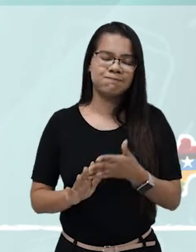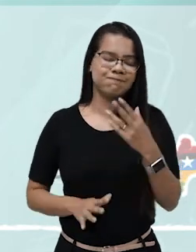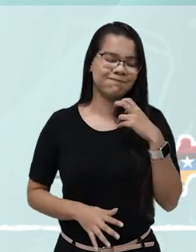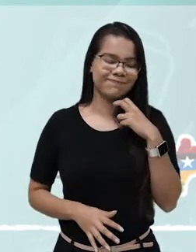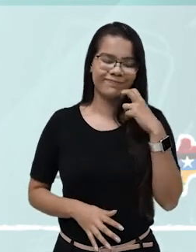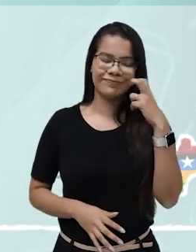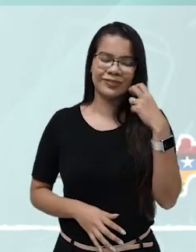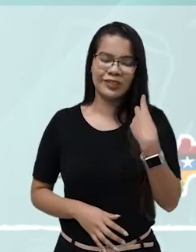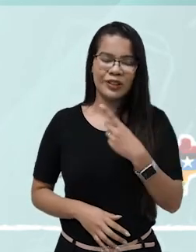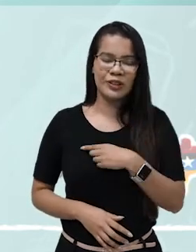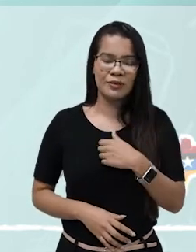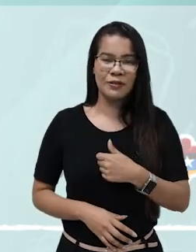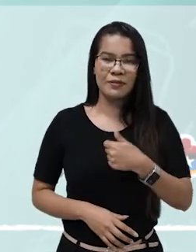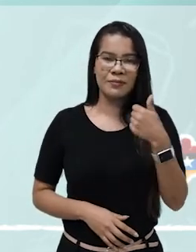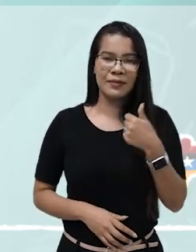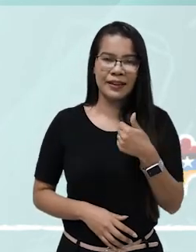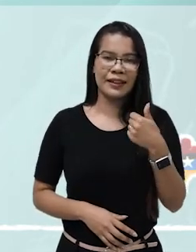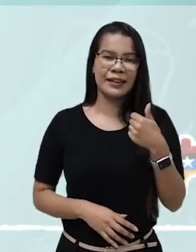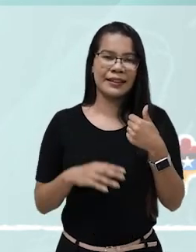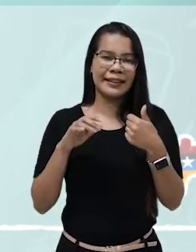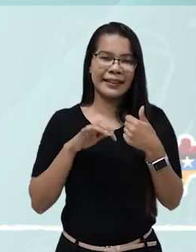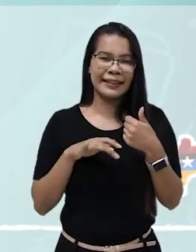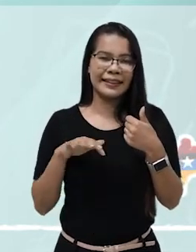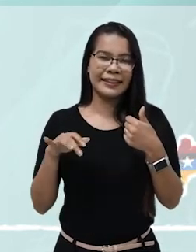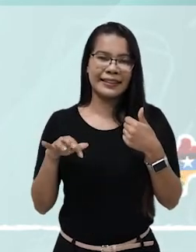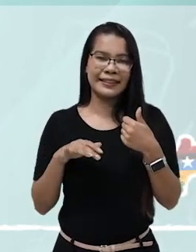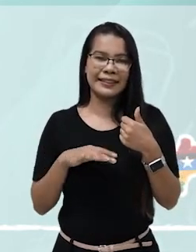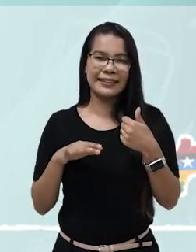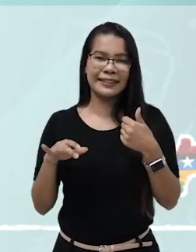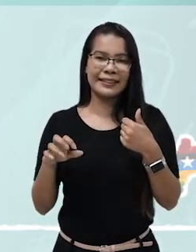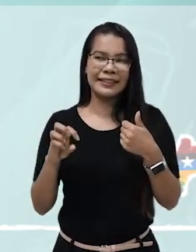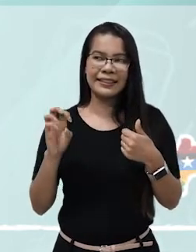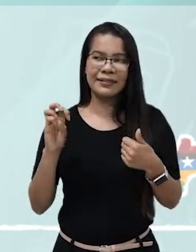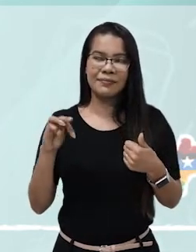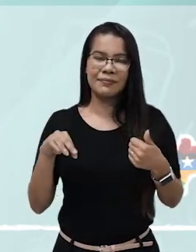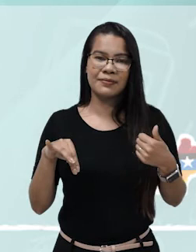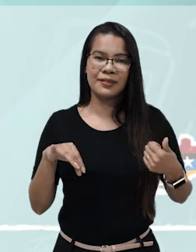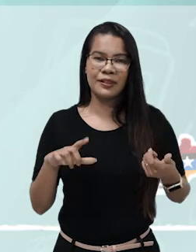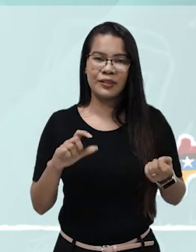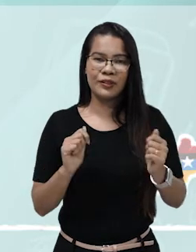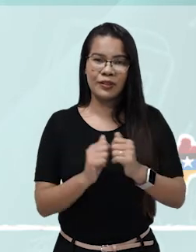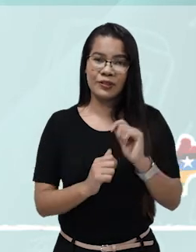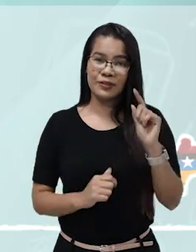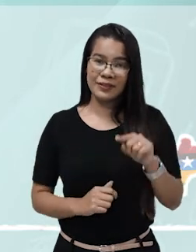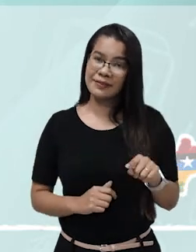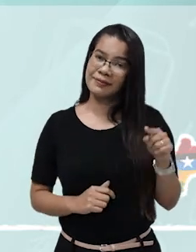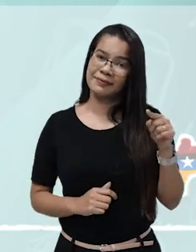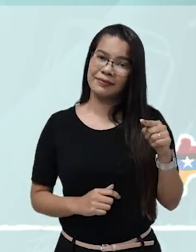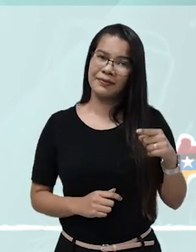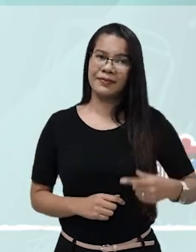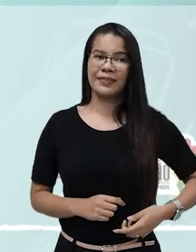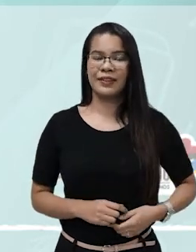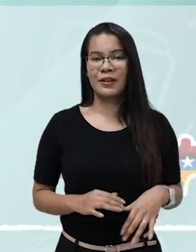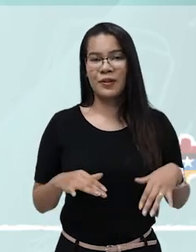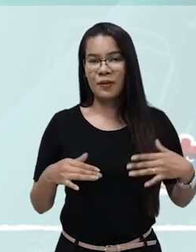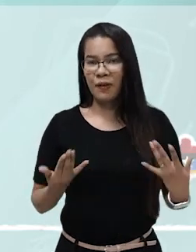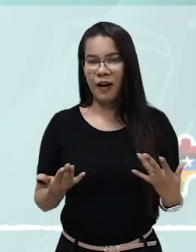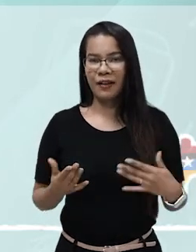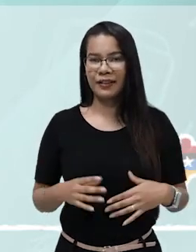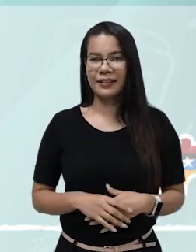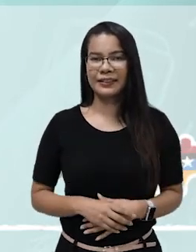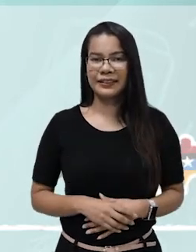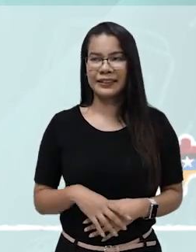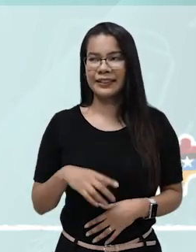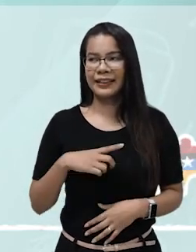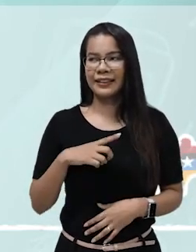primeiro endereço de e-mail. E aí, como é o primeiro endereço de e-mail de vocês? Lindinha@hotmail,